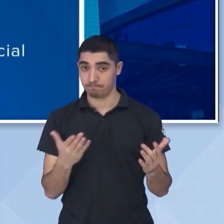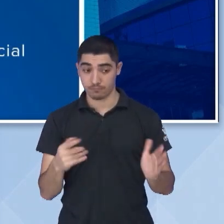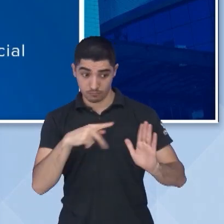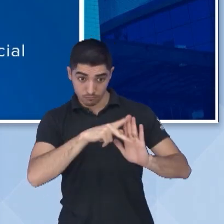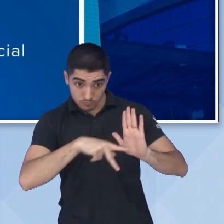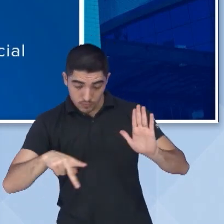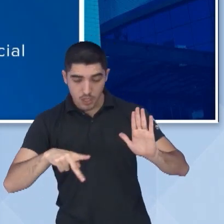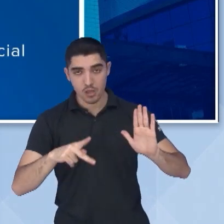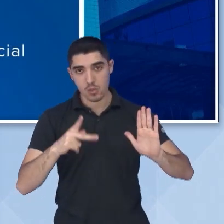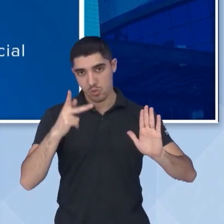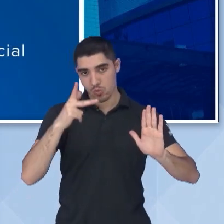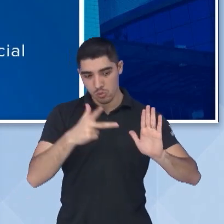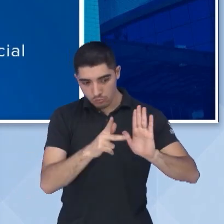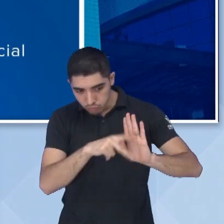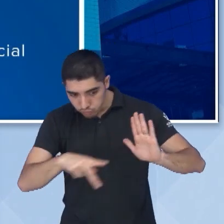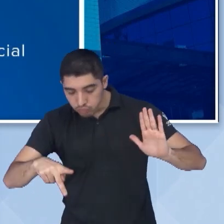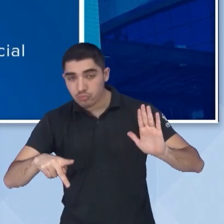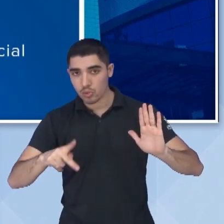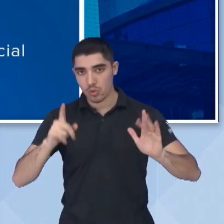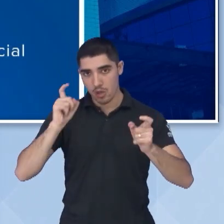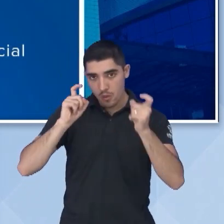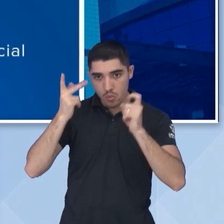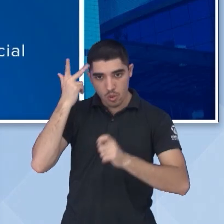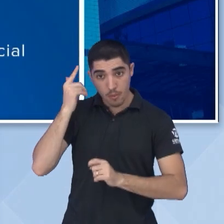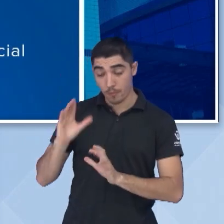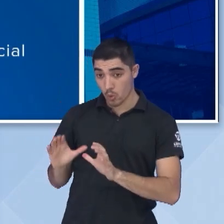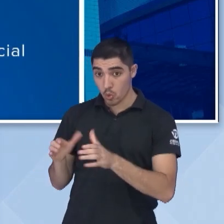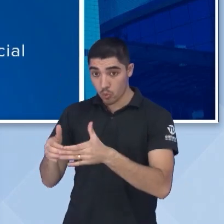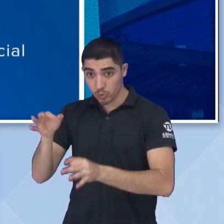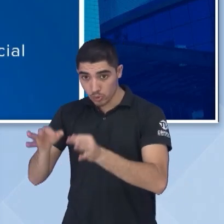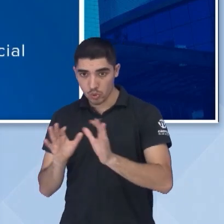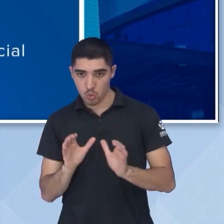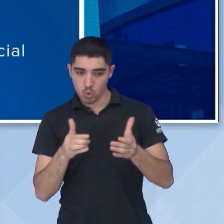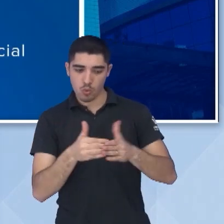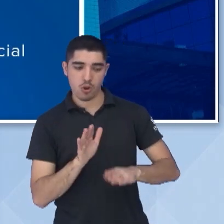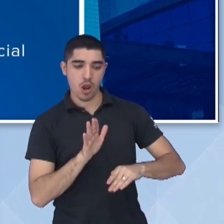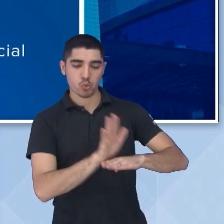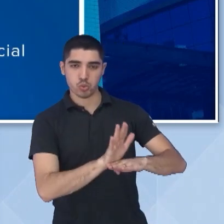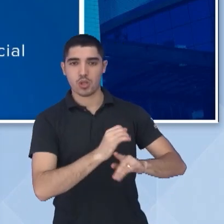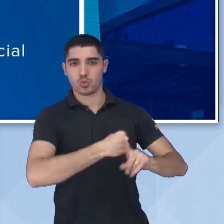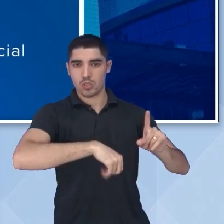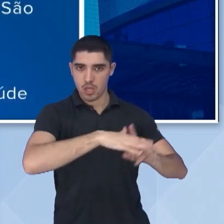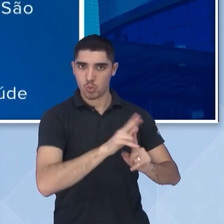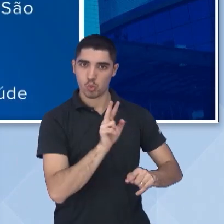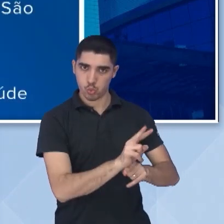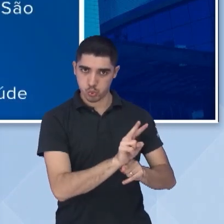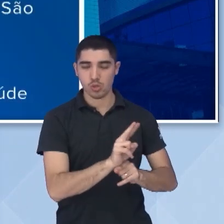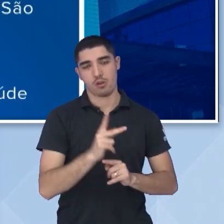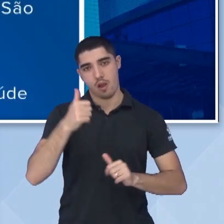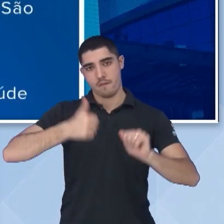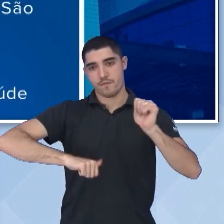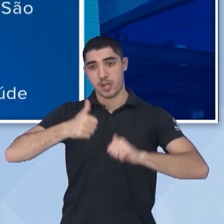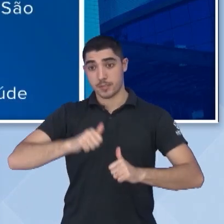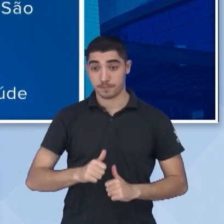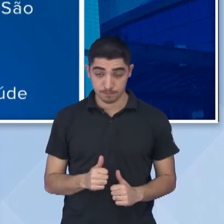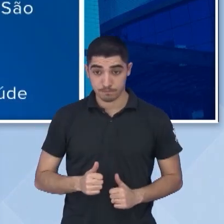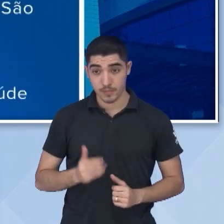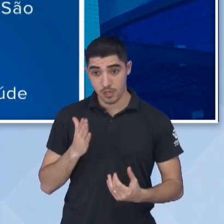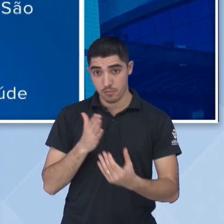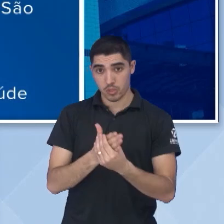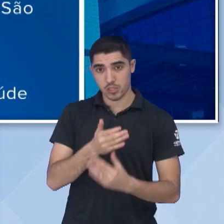é ordinário. Comissões de Justiça e Promoção Social. Processo número